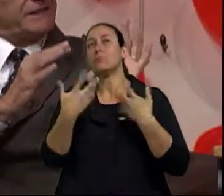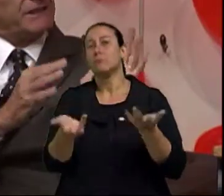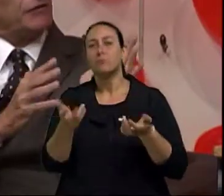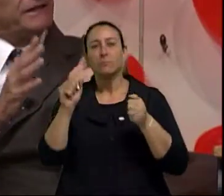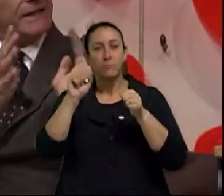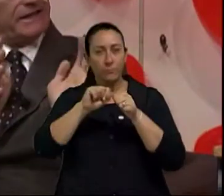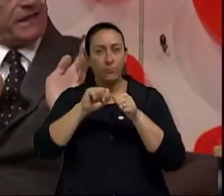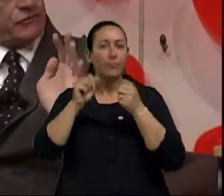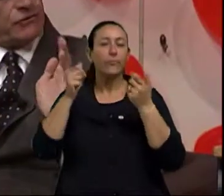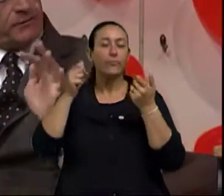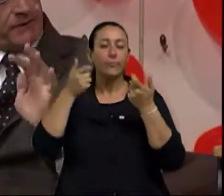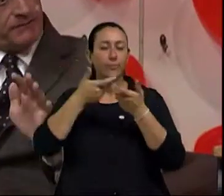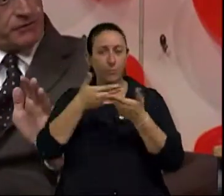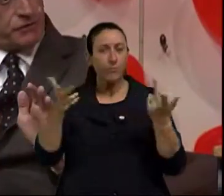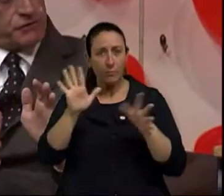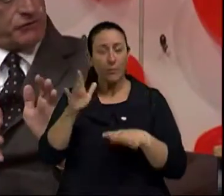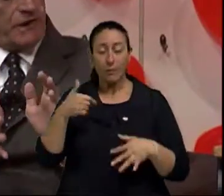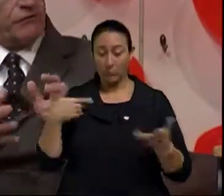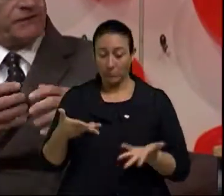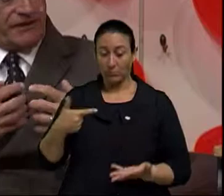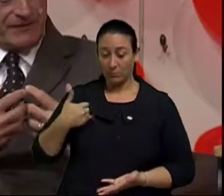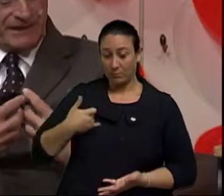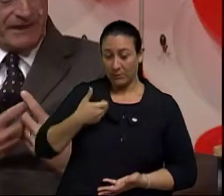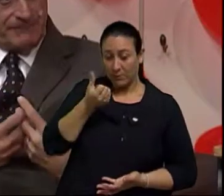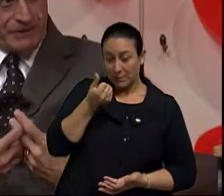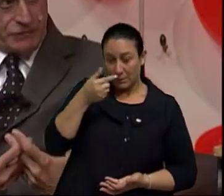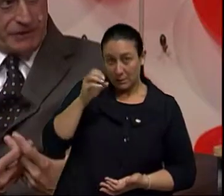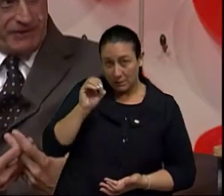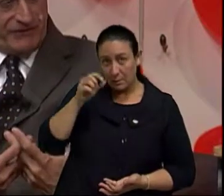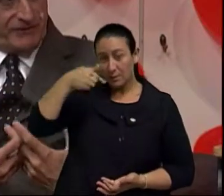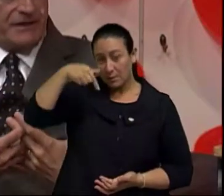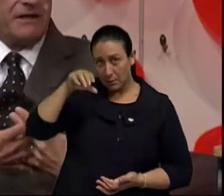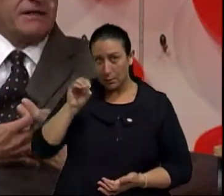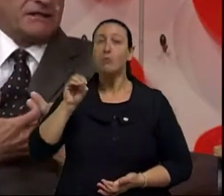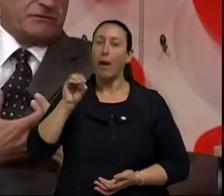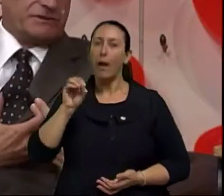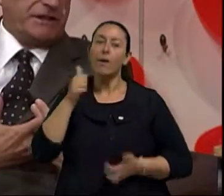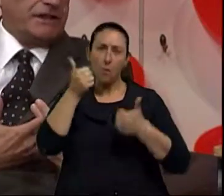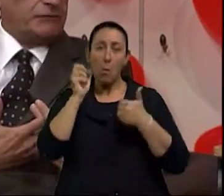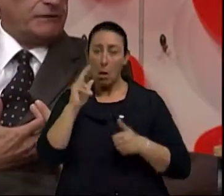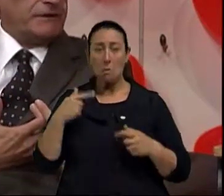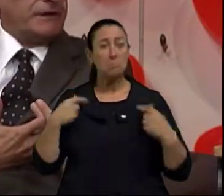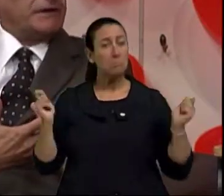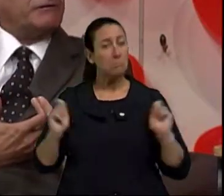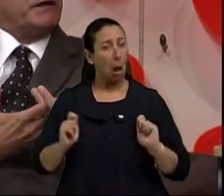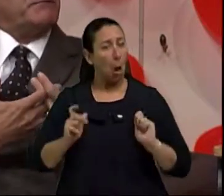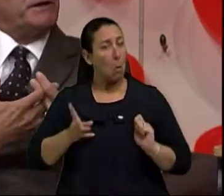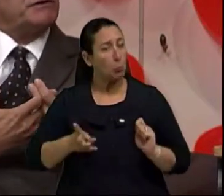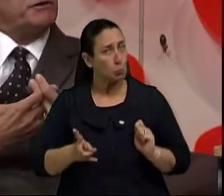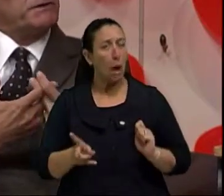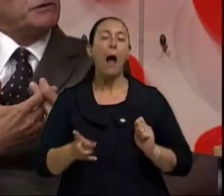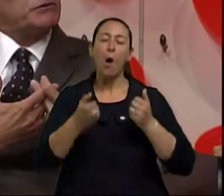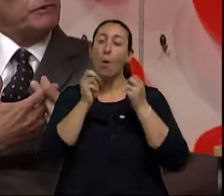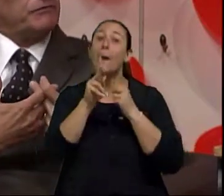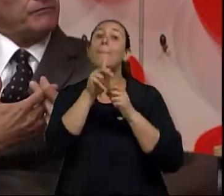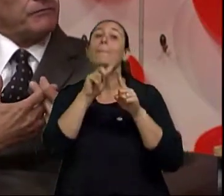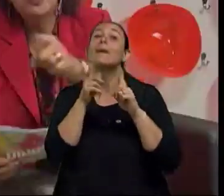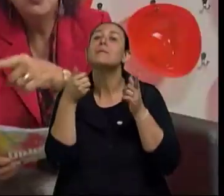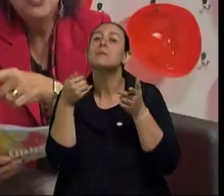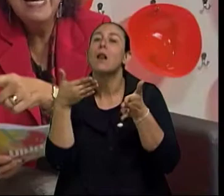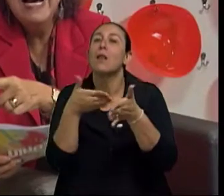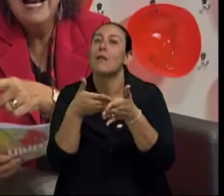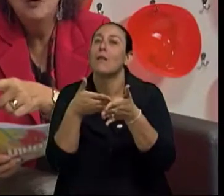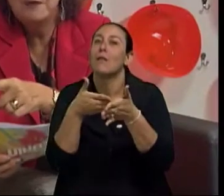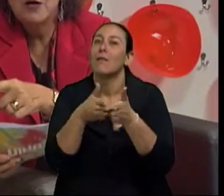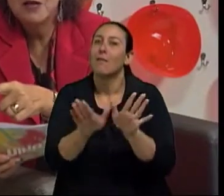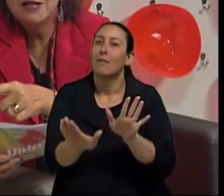hoje, aos 70, 80, isso não me permite continuar, eu vou ter que fazer adaptações da minha vida. E esse é um segredo. Então, de repente, eu não preciso... Olha, ele está